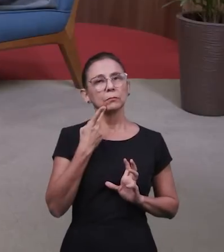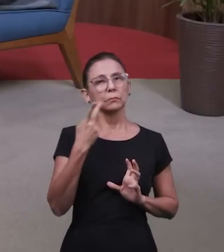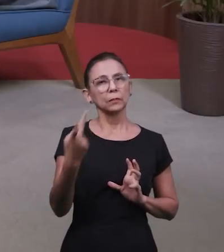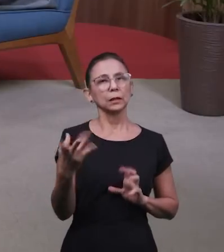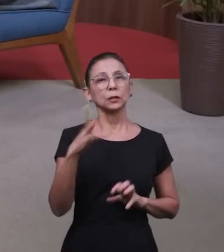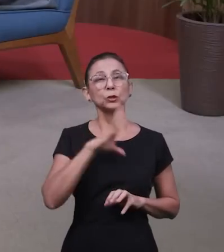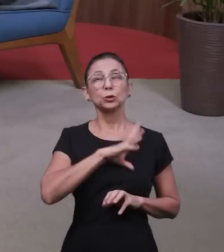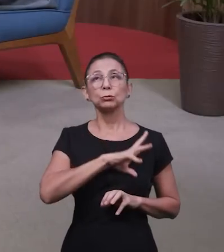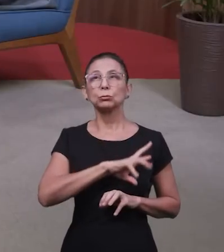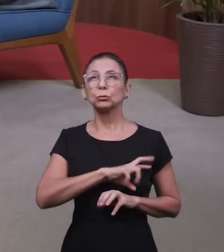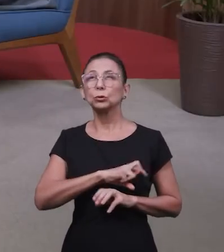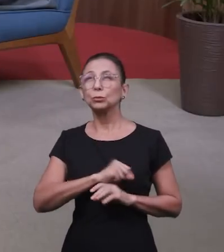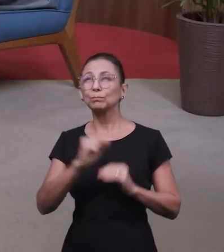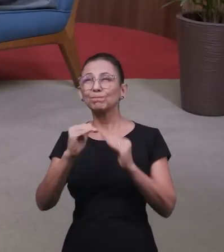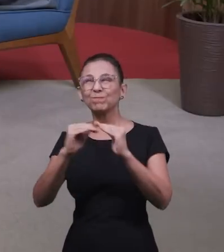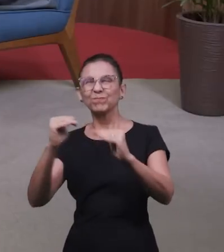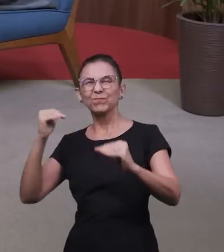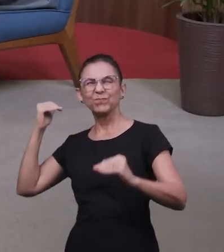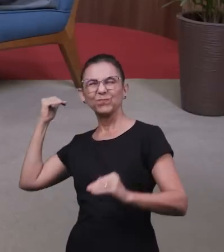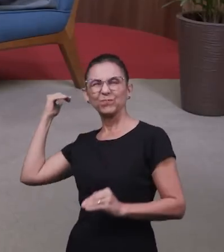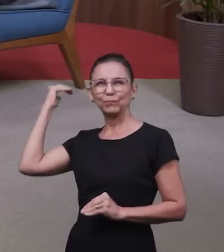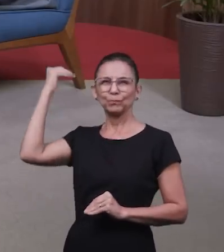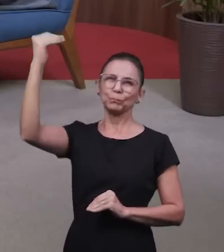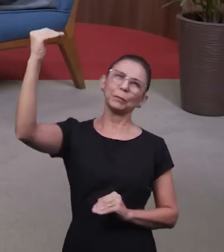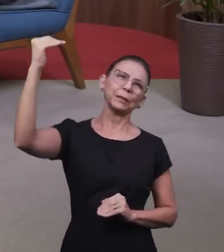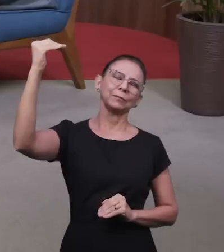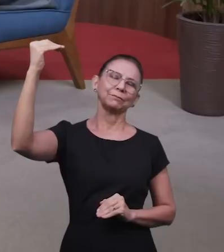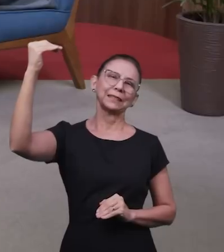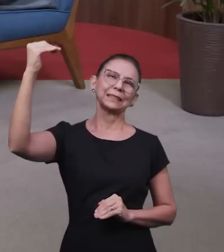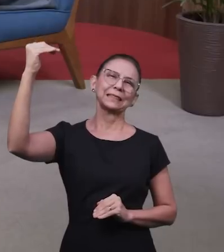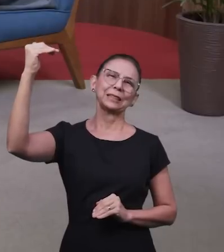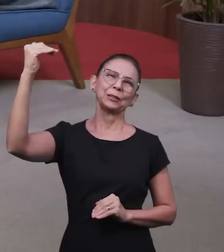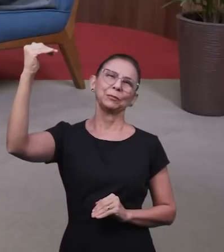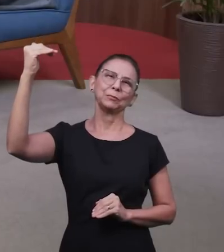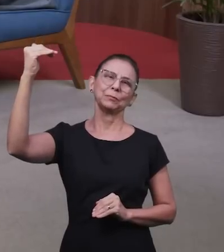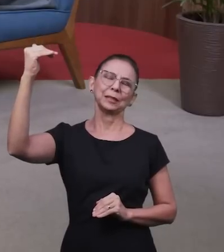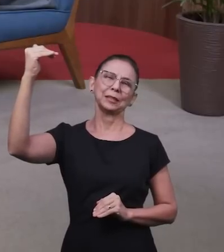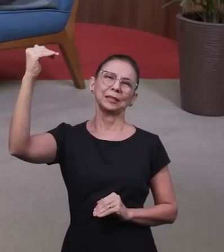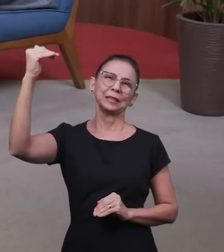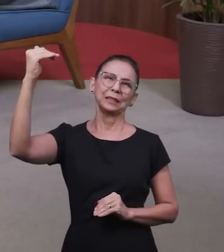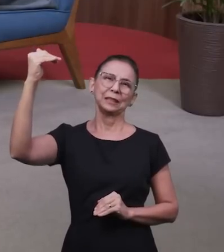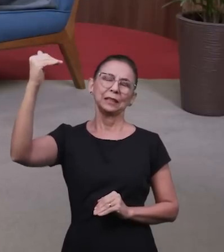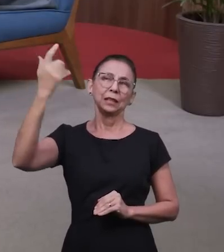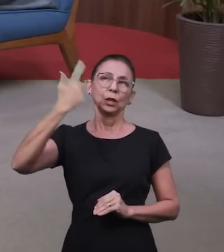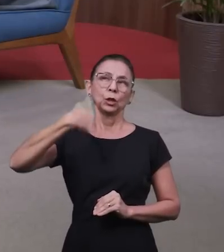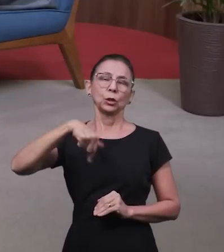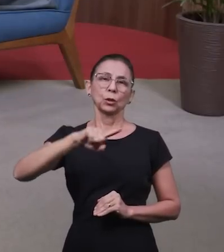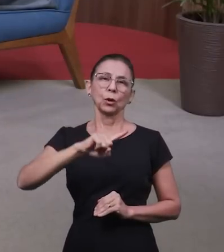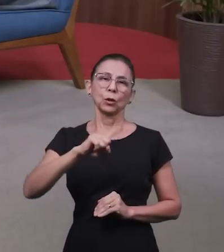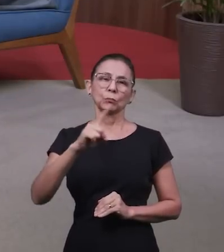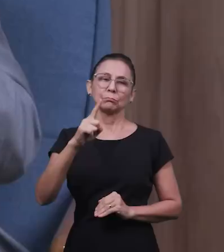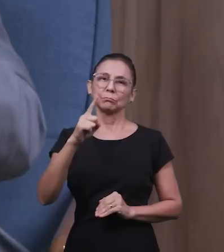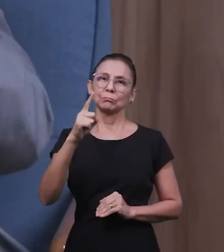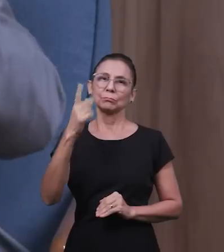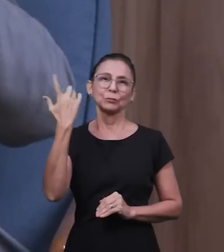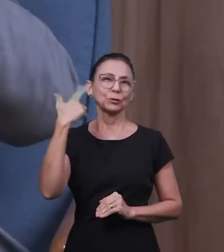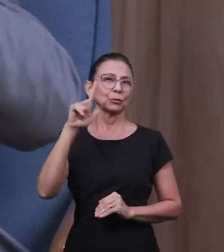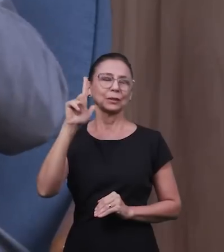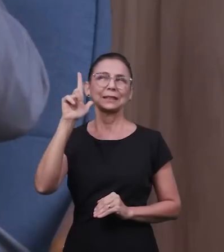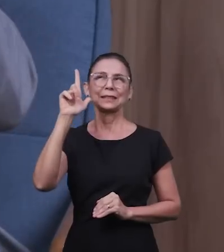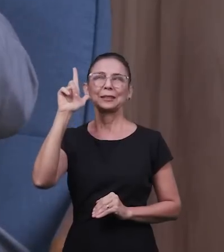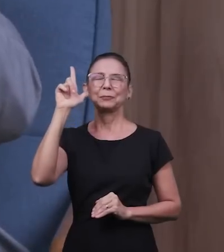amor transcendental, um amor que vai além daquilo que o nosso coração tem a capacidade